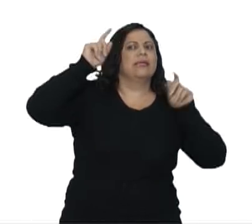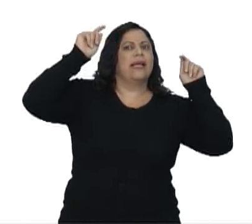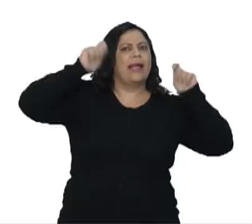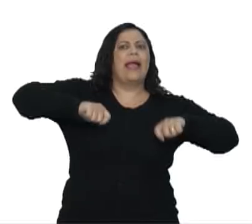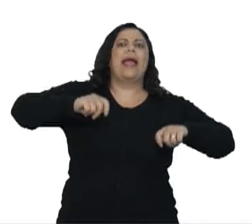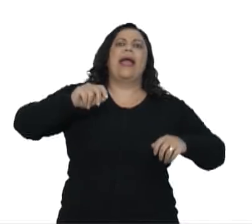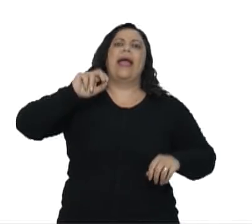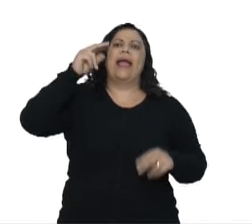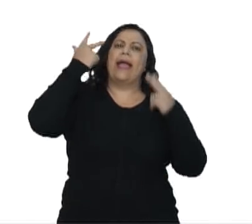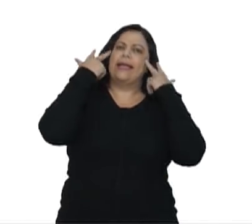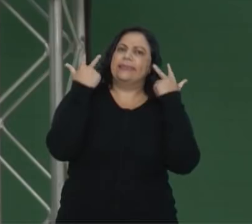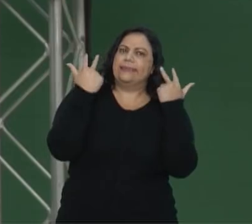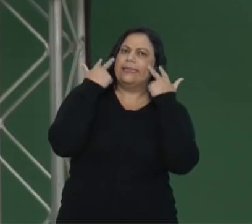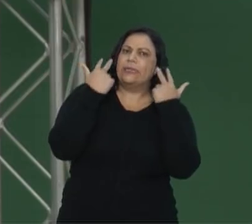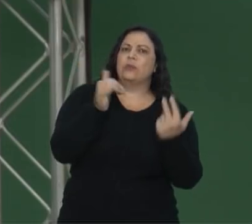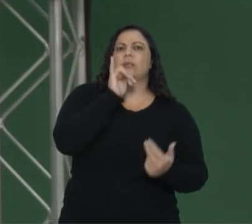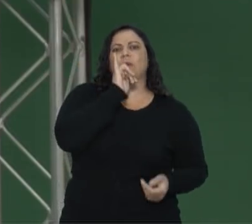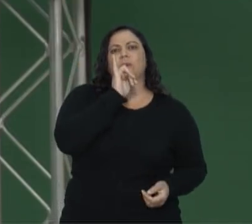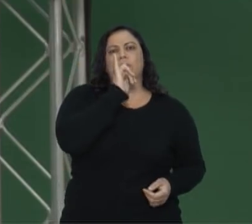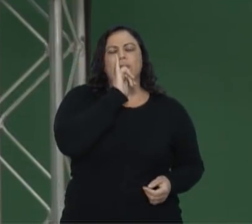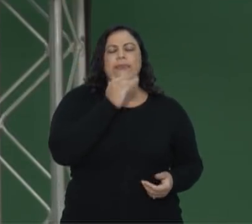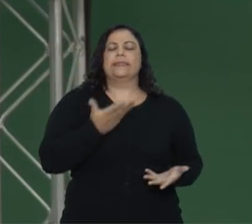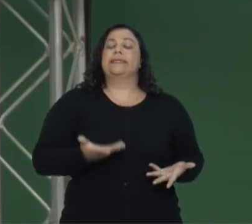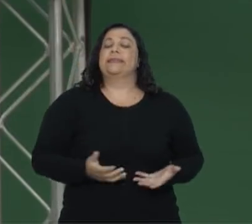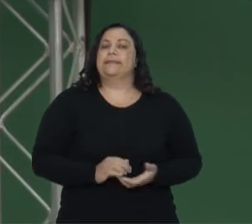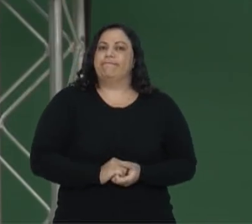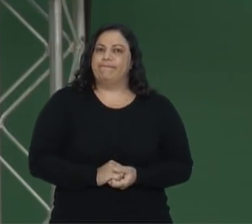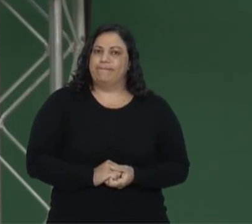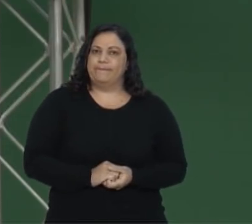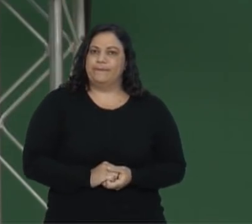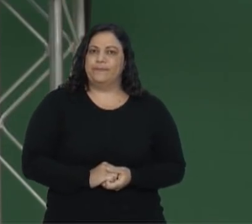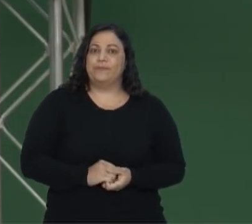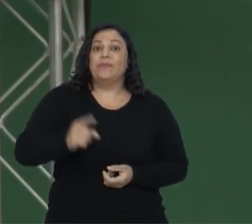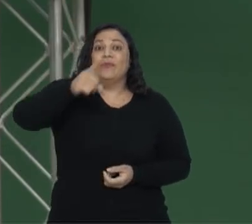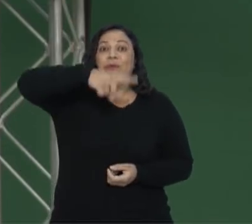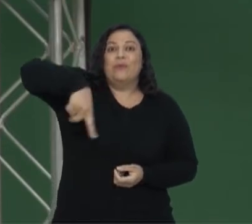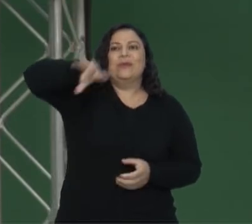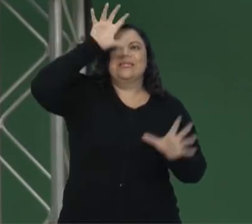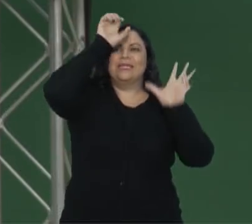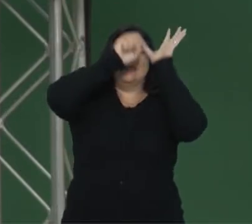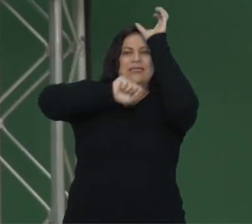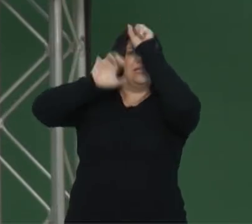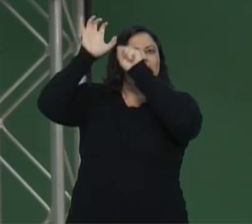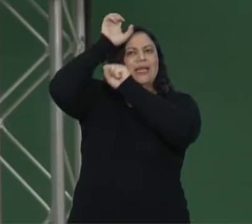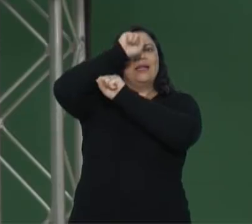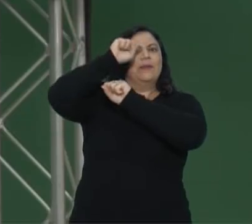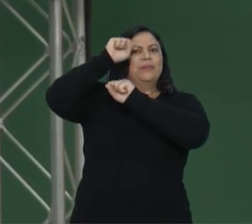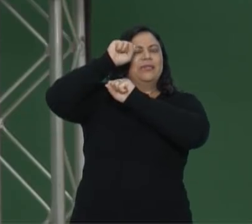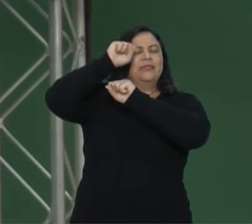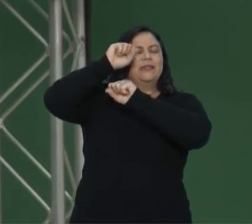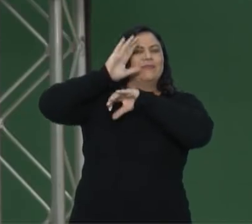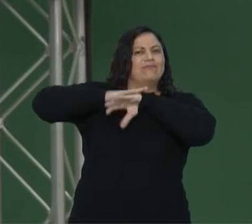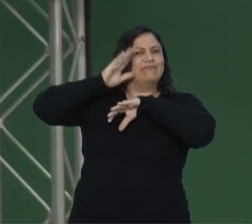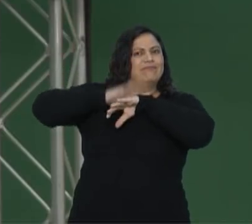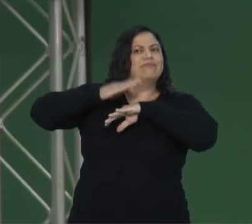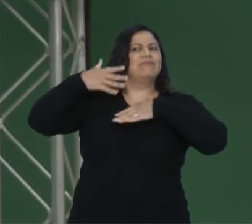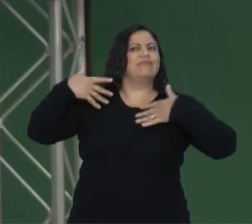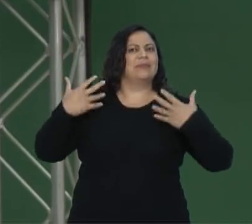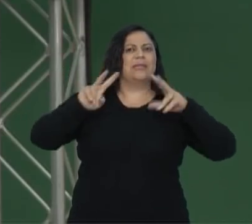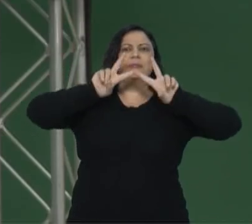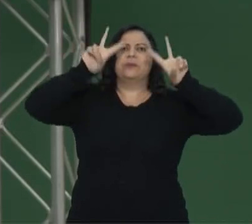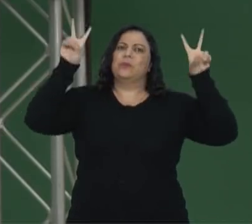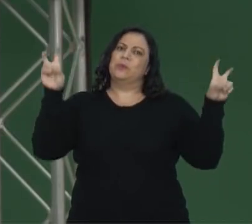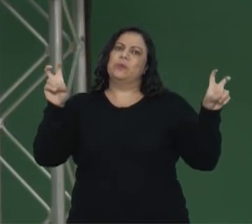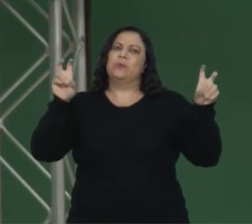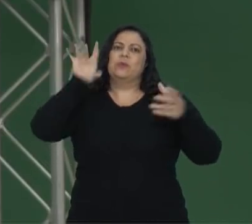naturais, como por exemplo. Então, vocês aprenderam um pouquinho, vai aprender um pouco mais,